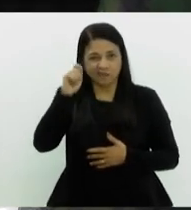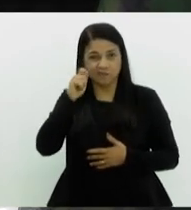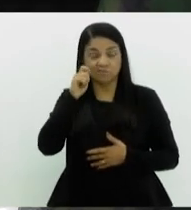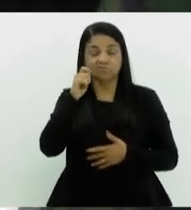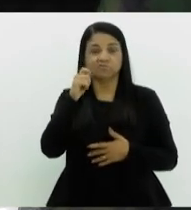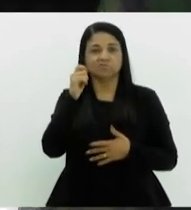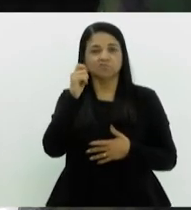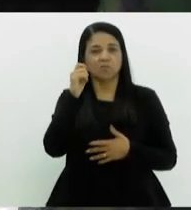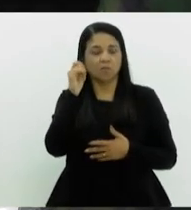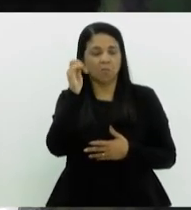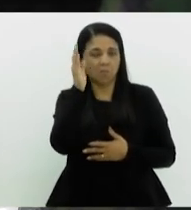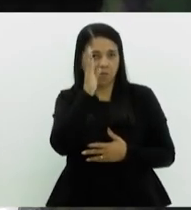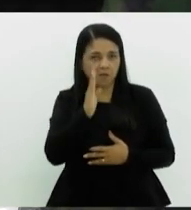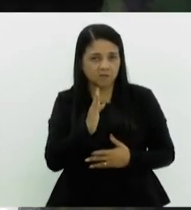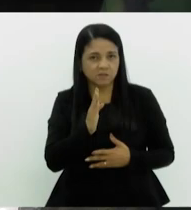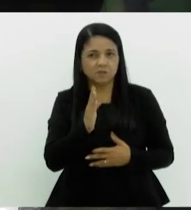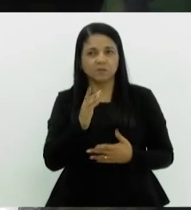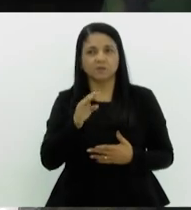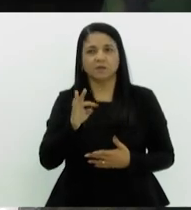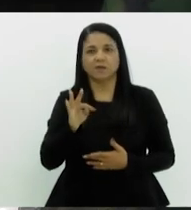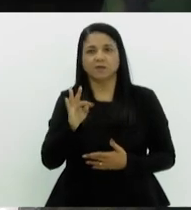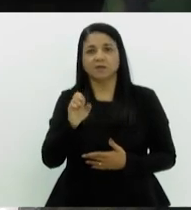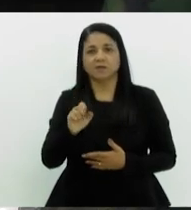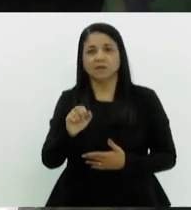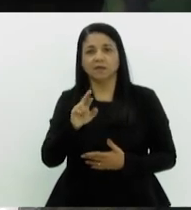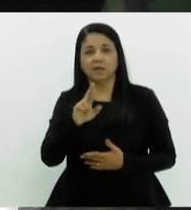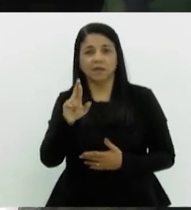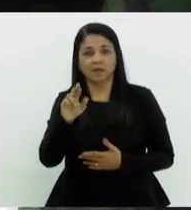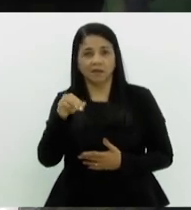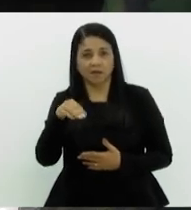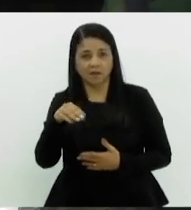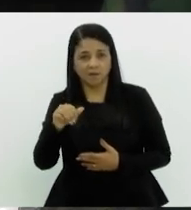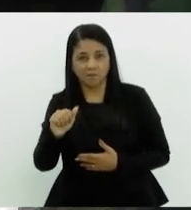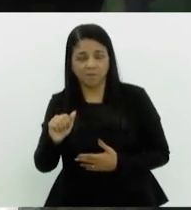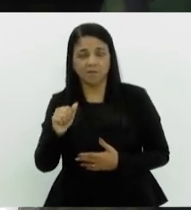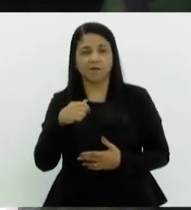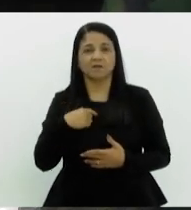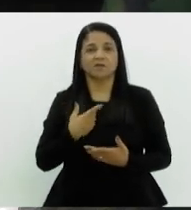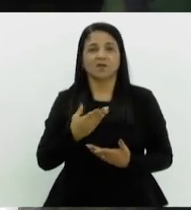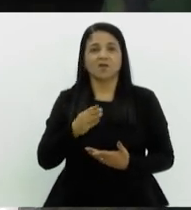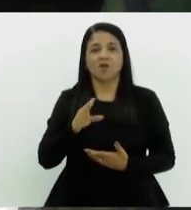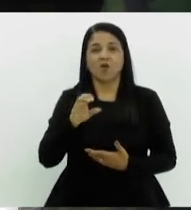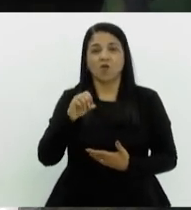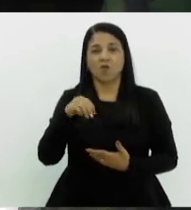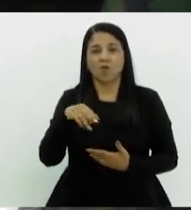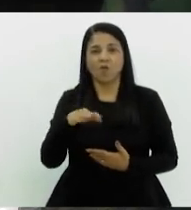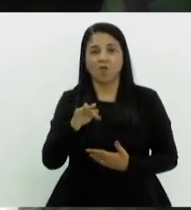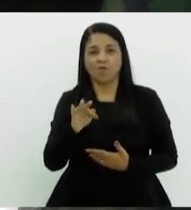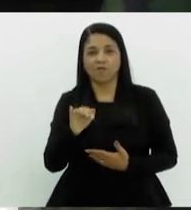a derrama, sobre a Inconfidência, e